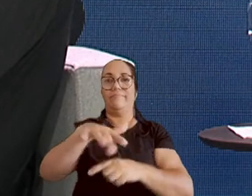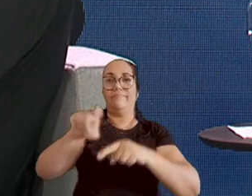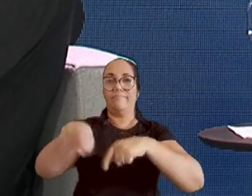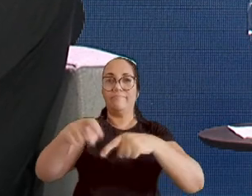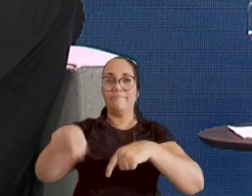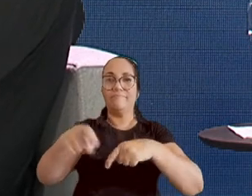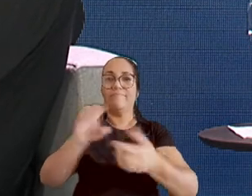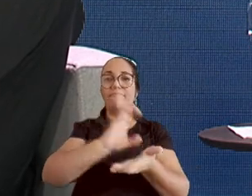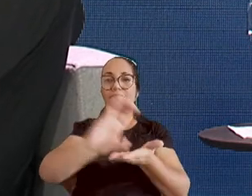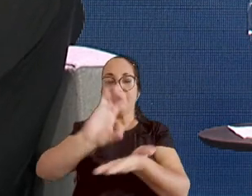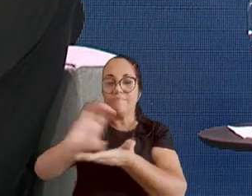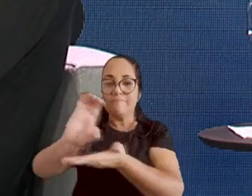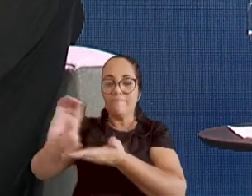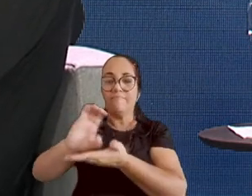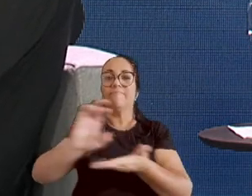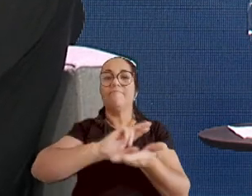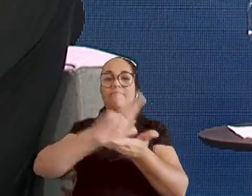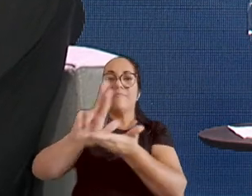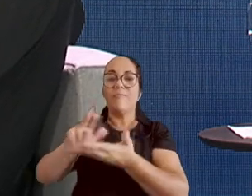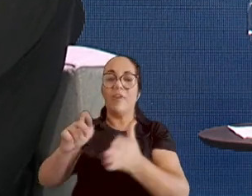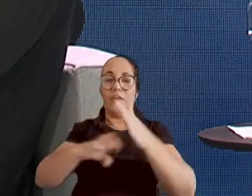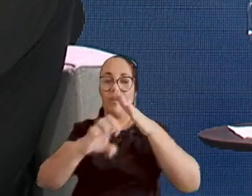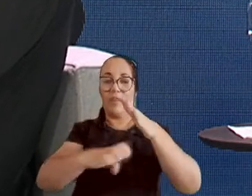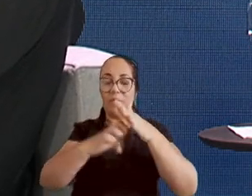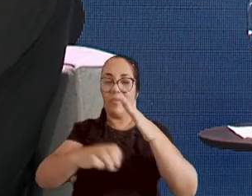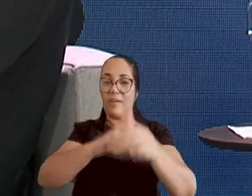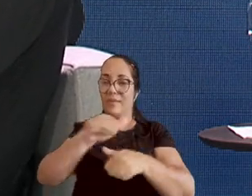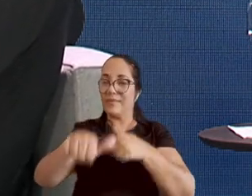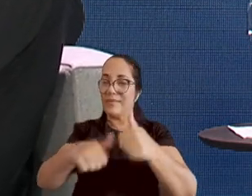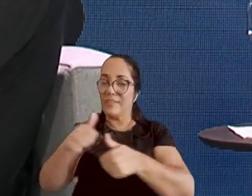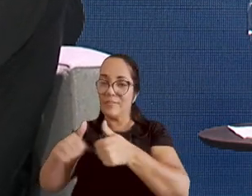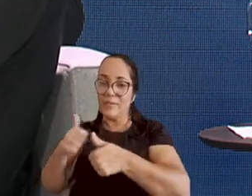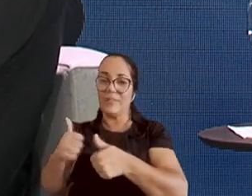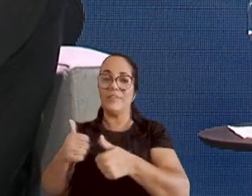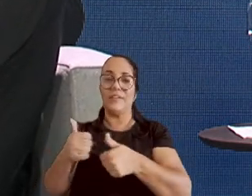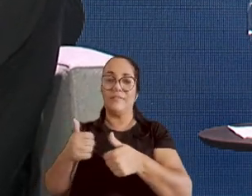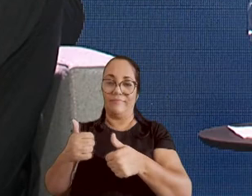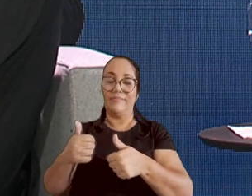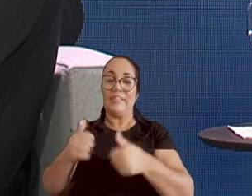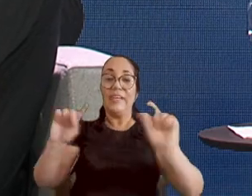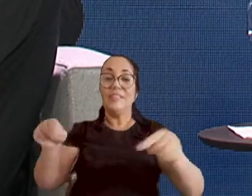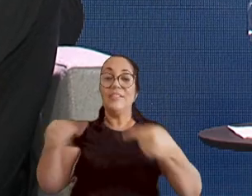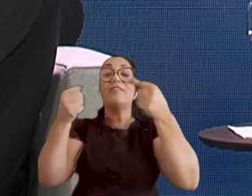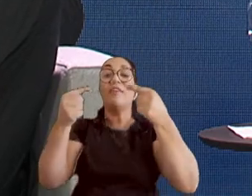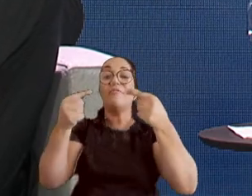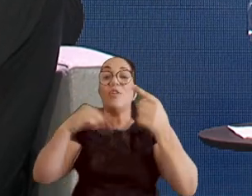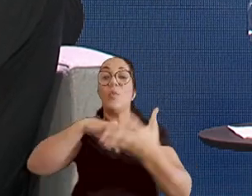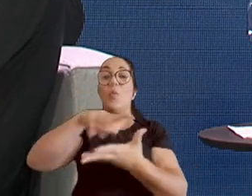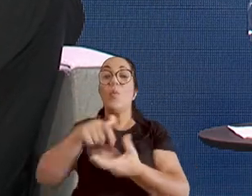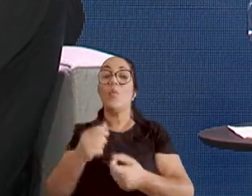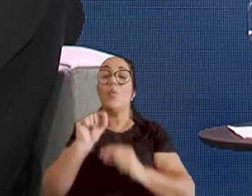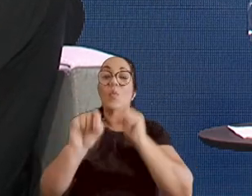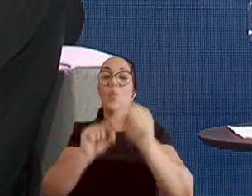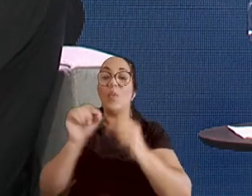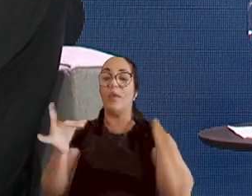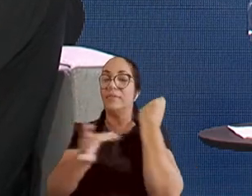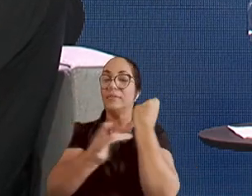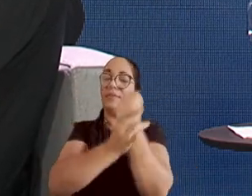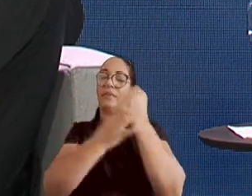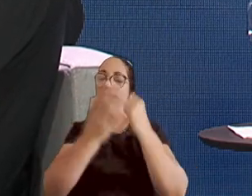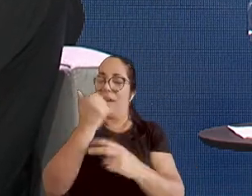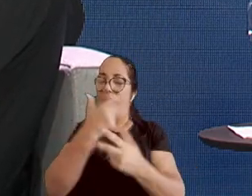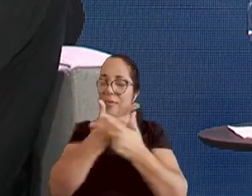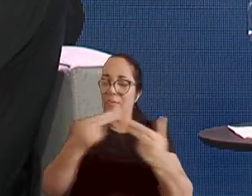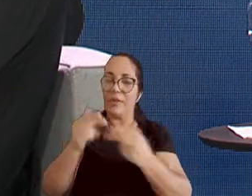ajudando nessa transformação como a turma mencionou eu acho que os grandes desafios da humanidade hoje são segurança alimentar e clima e o